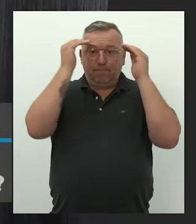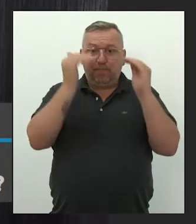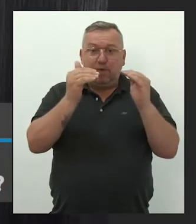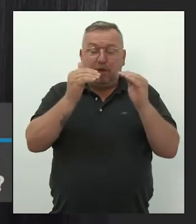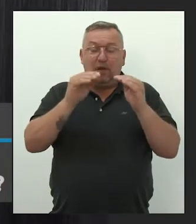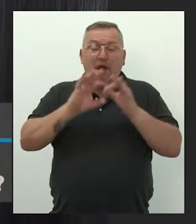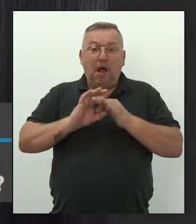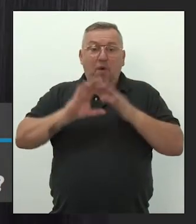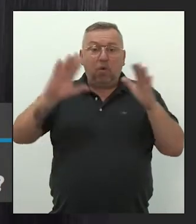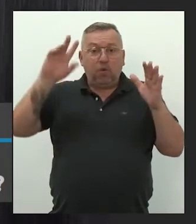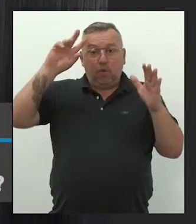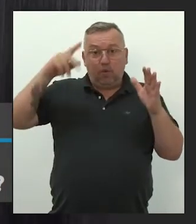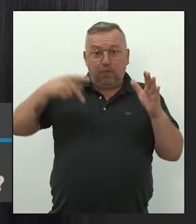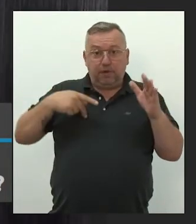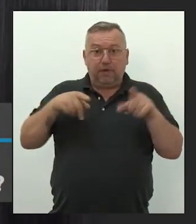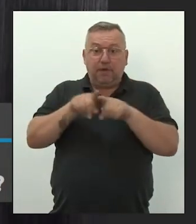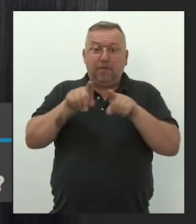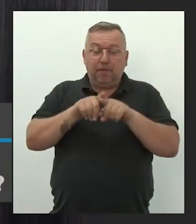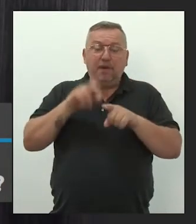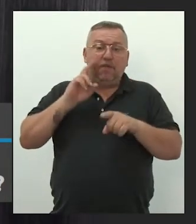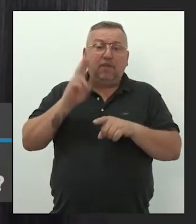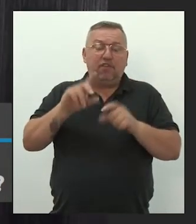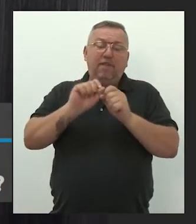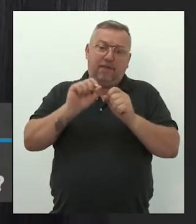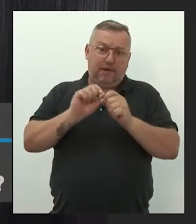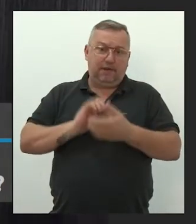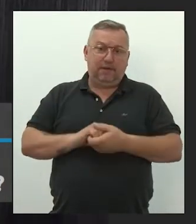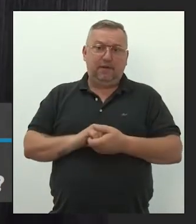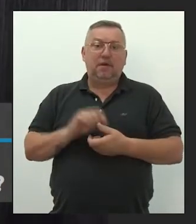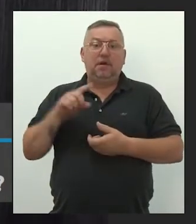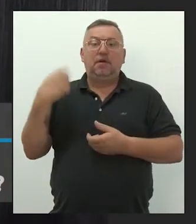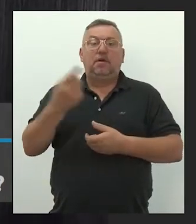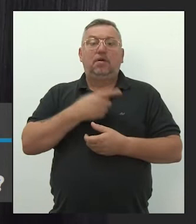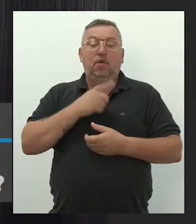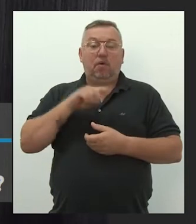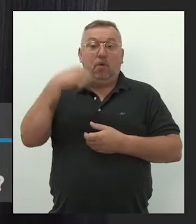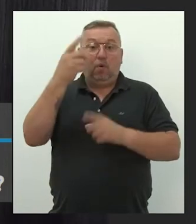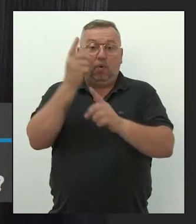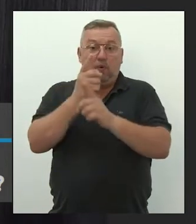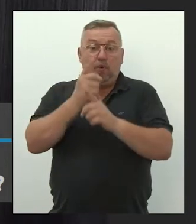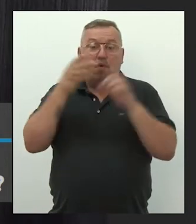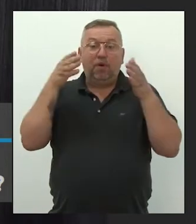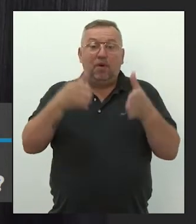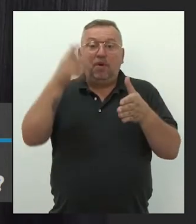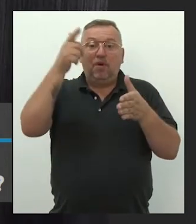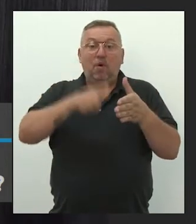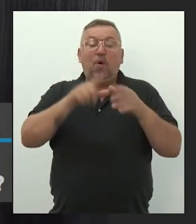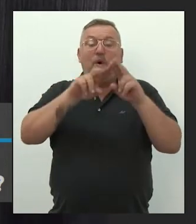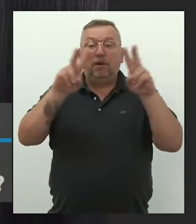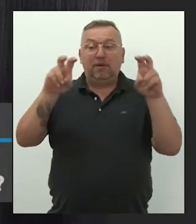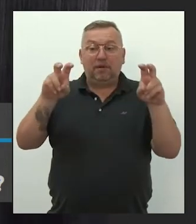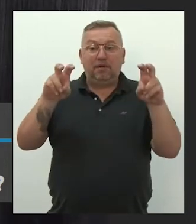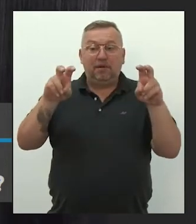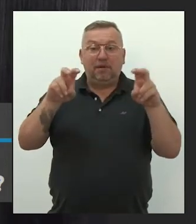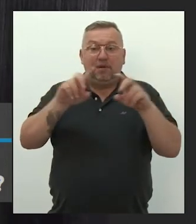autonomia e as práticas que vocês já realizam. A partir do nosso próximo encontro, iremos abordar outra temática, que será